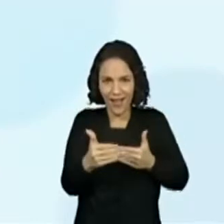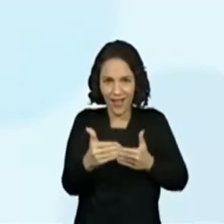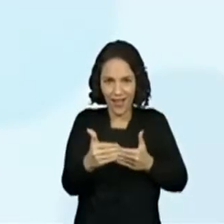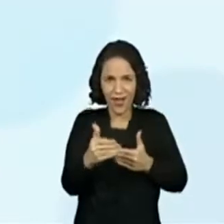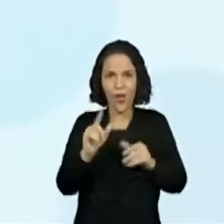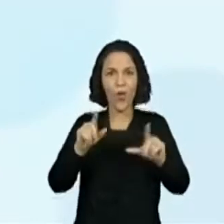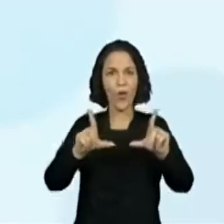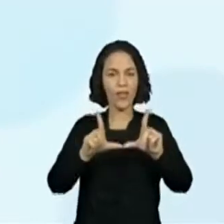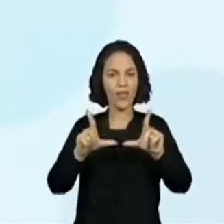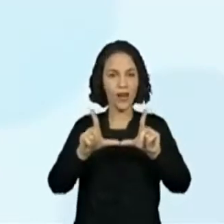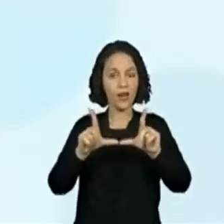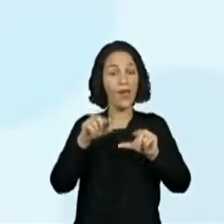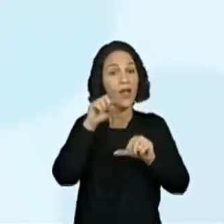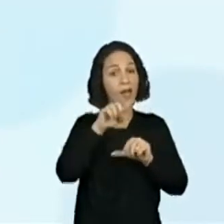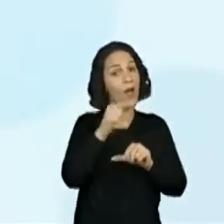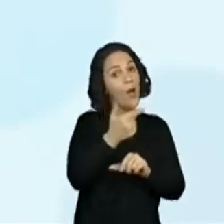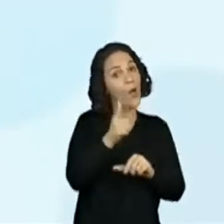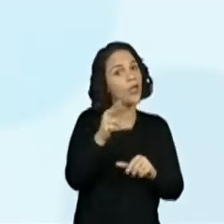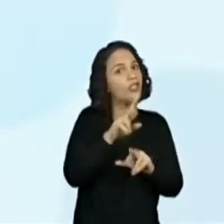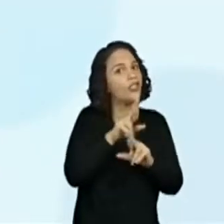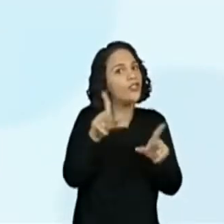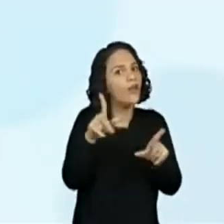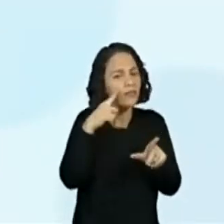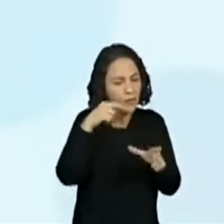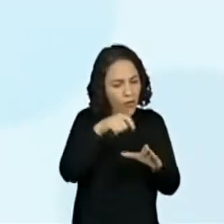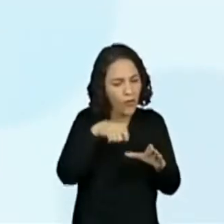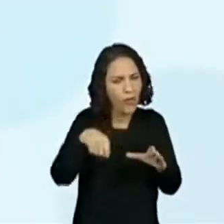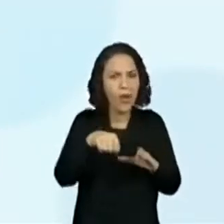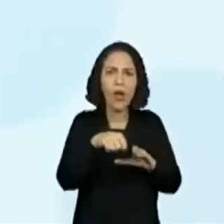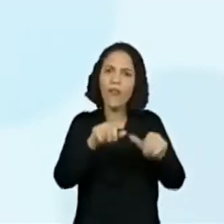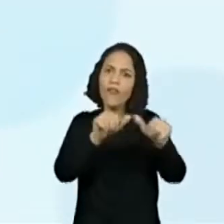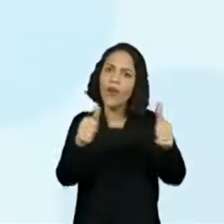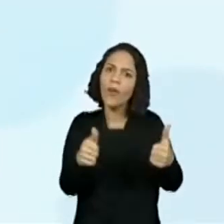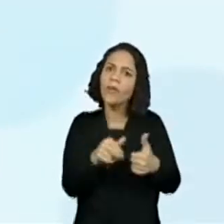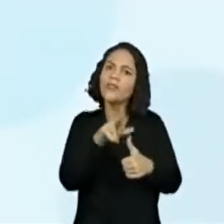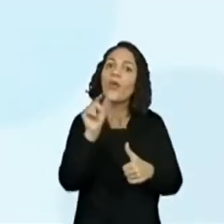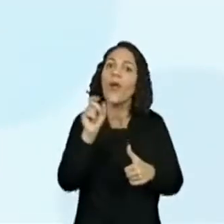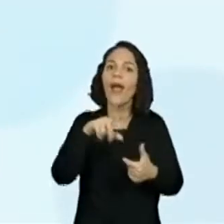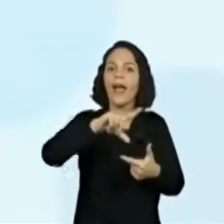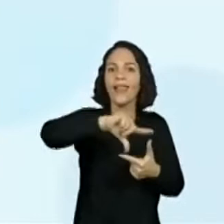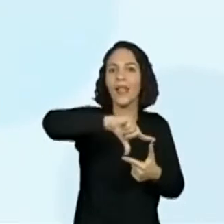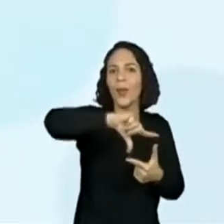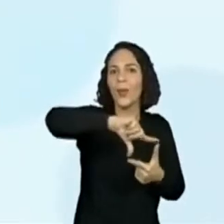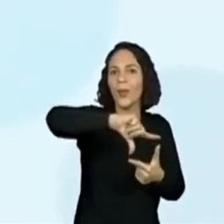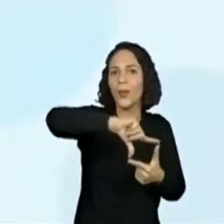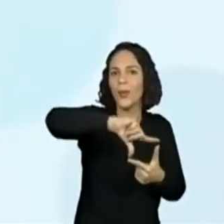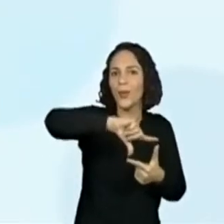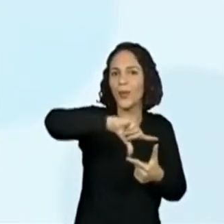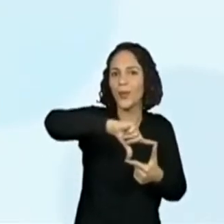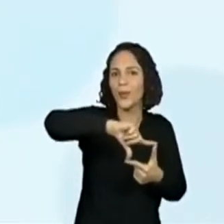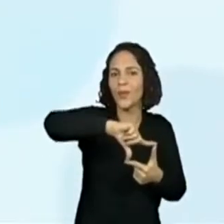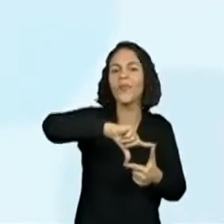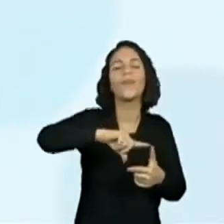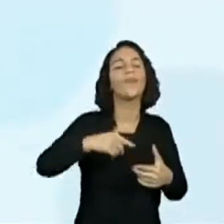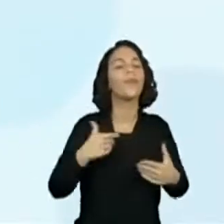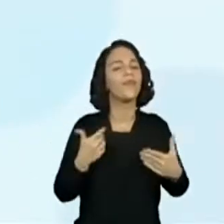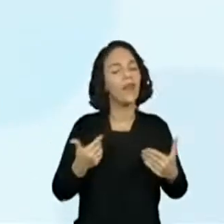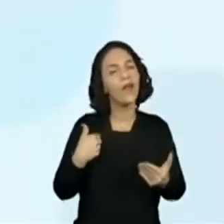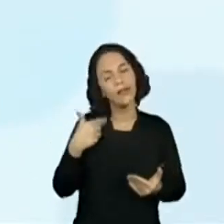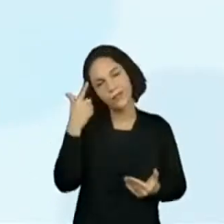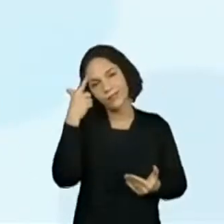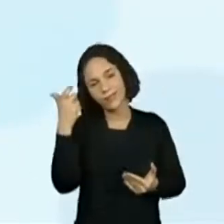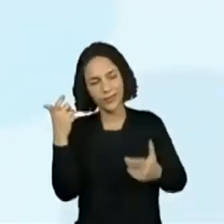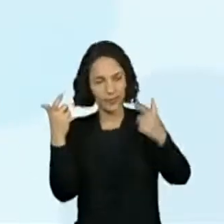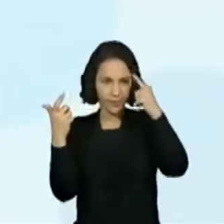de creme, que é diferente, porque formou um outro formato, não é? Sim. Formou o retângulo. Então, só para a gente ter ideia, a